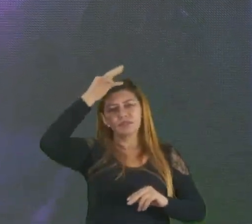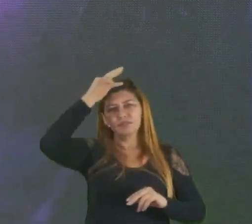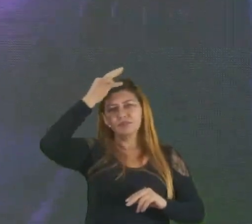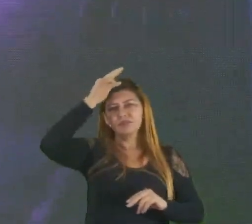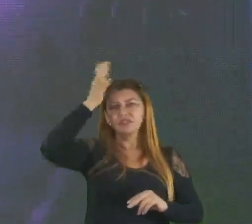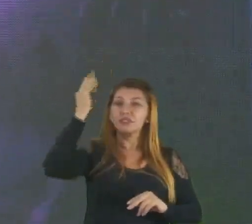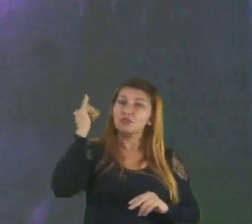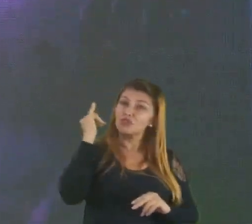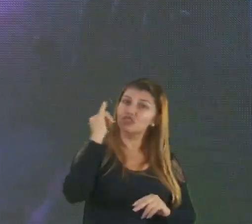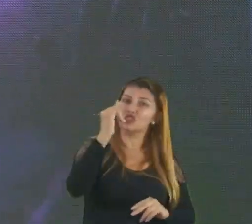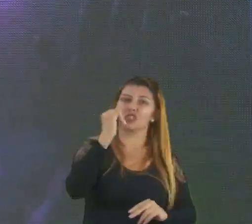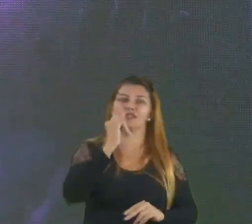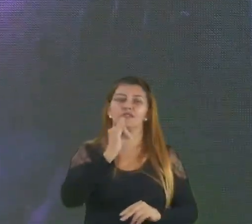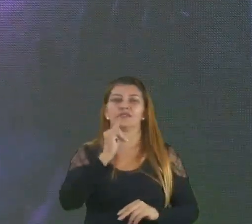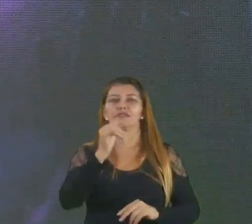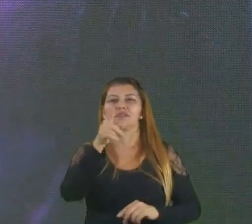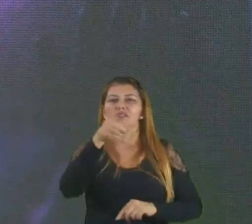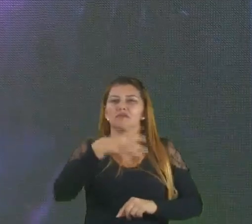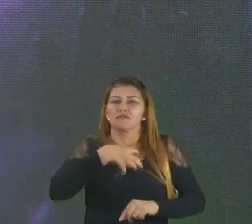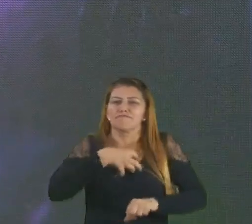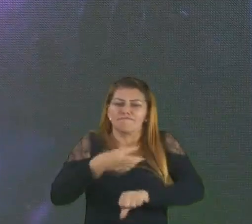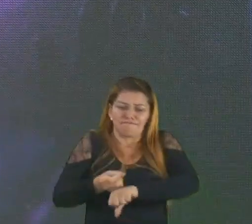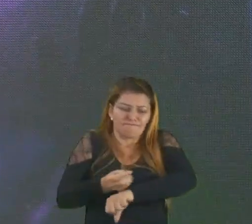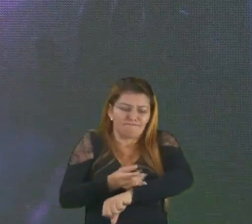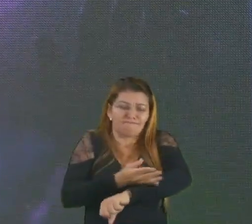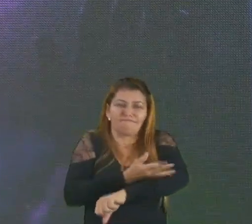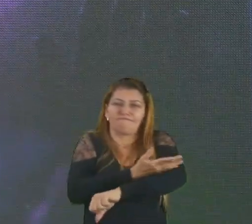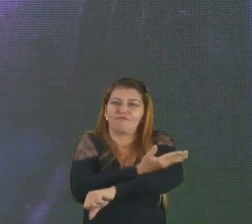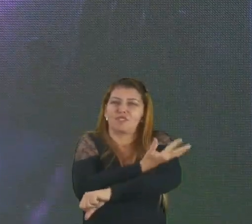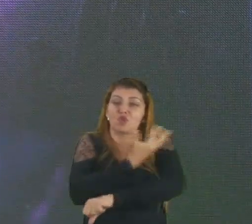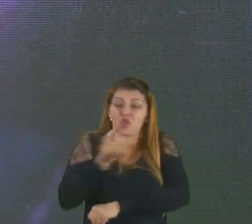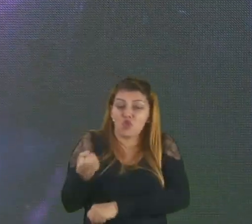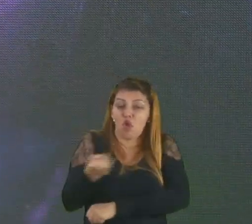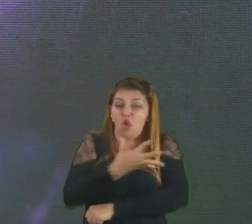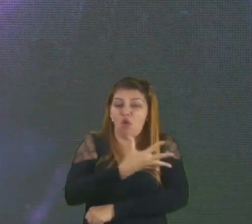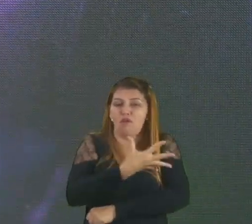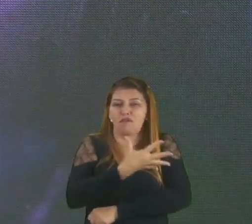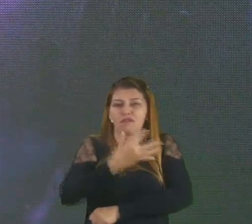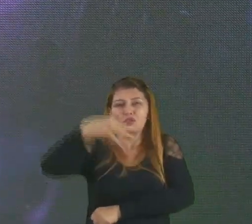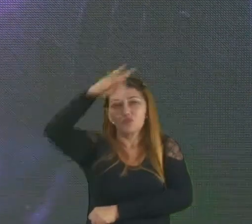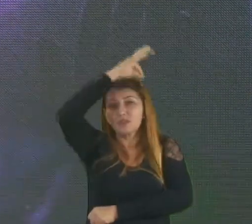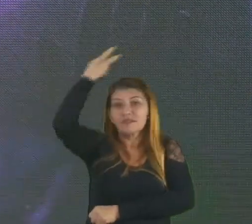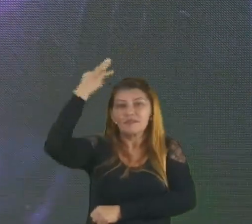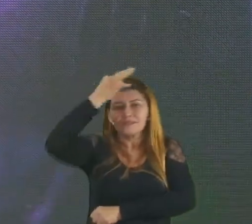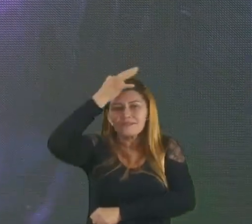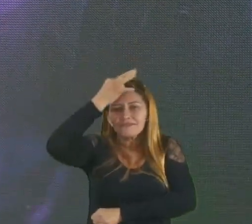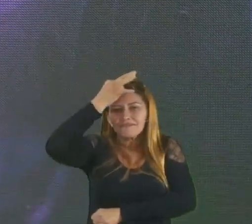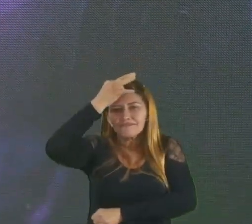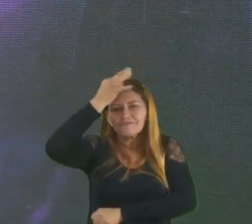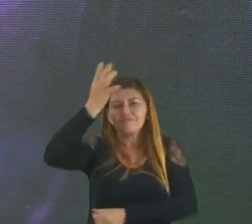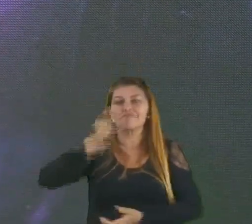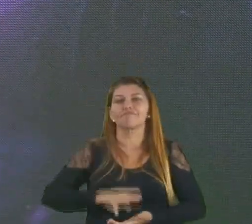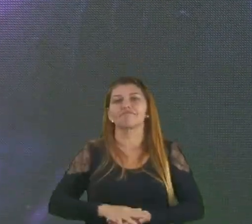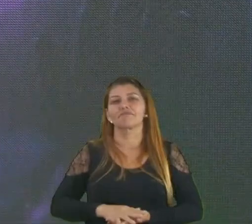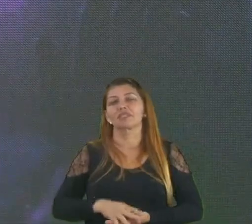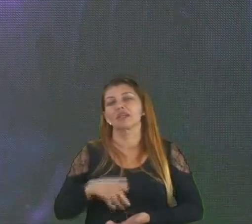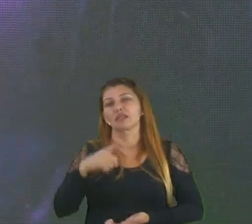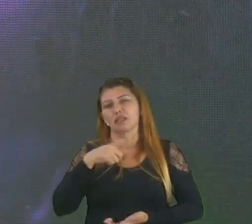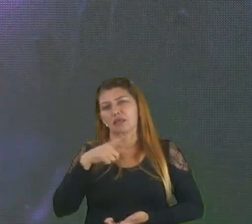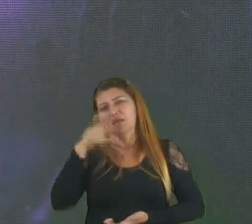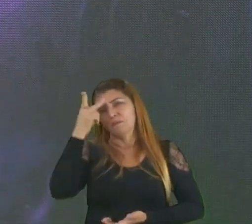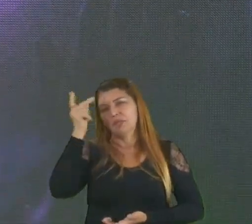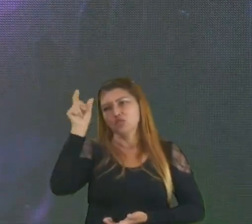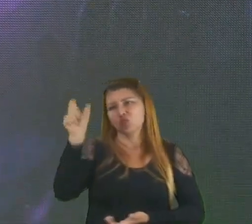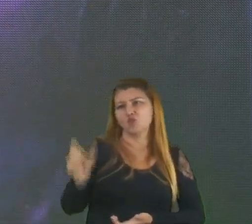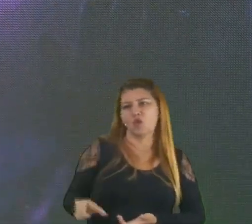esperança. Que você saia daqui esta noite renovado pelo poder do Espírito Santo. Algumas pessoas dizem